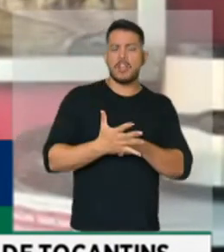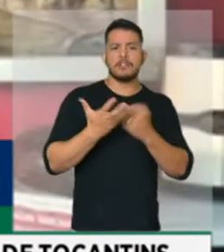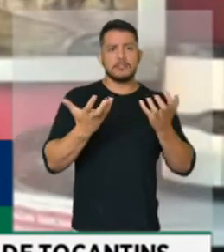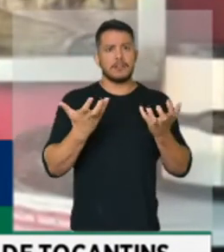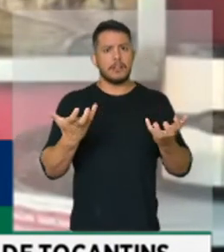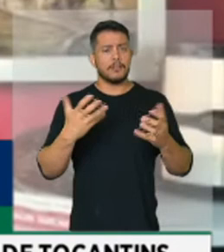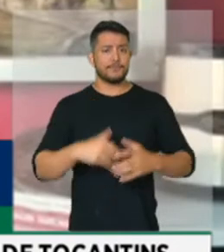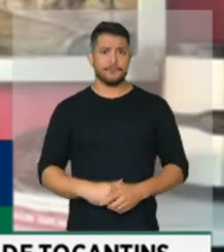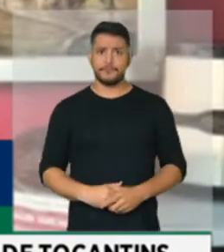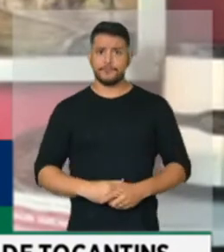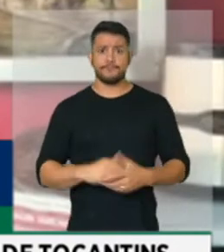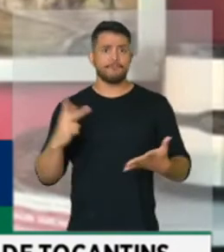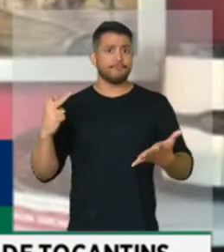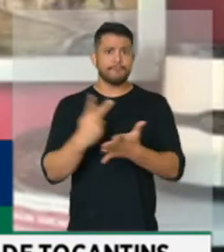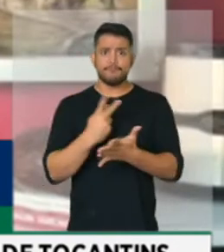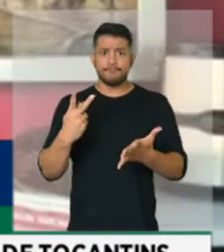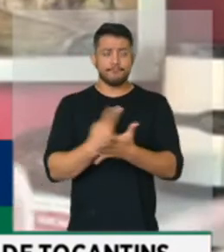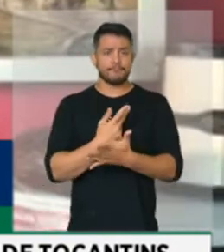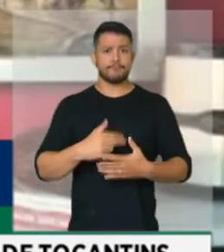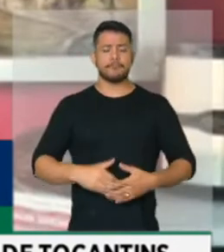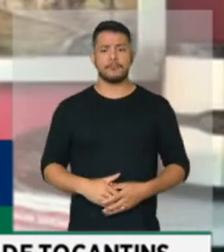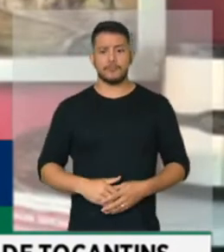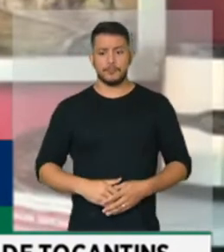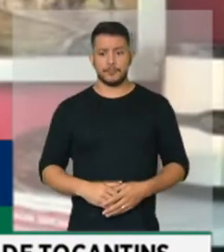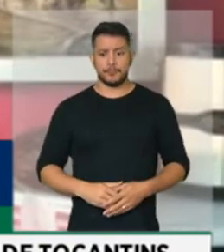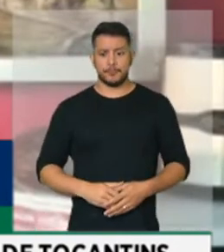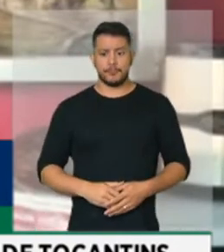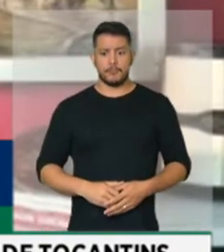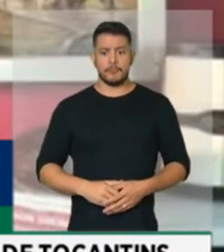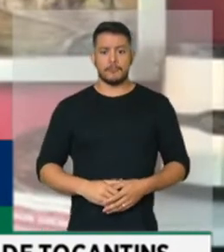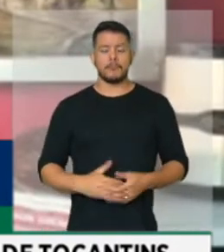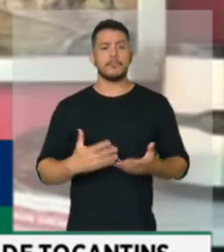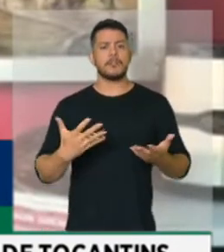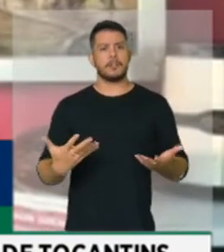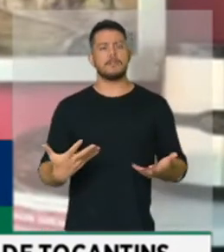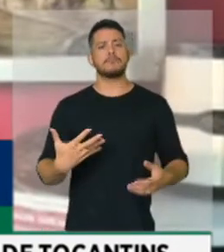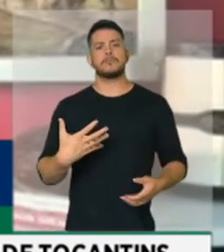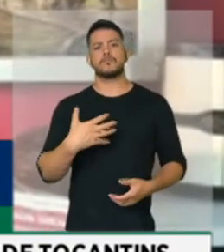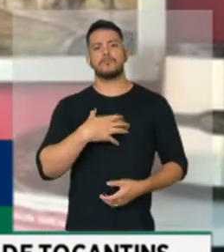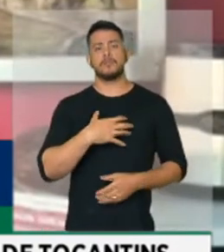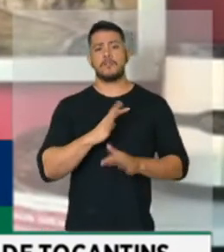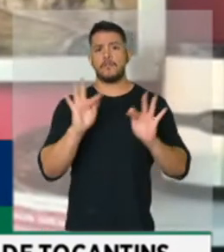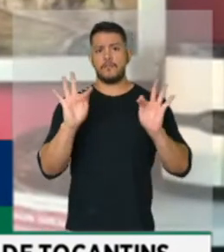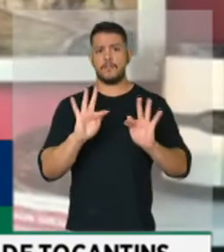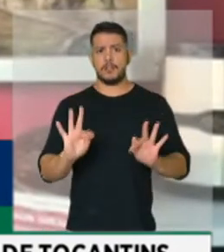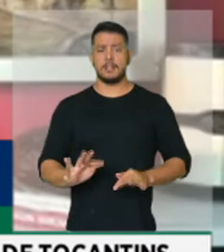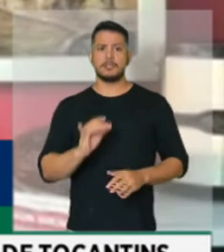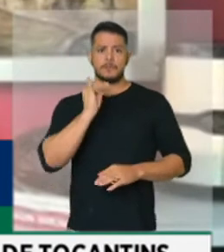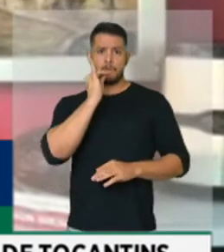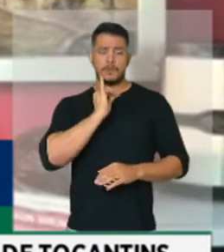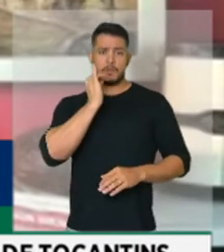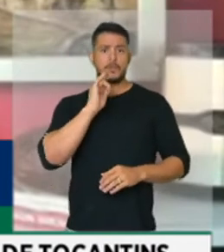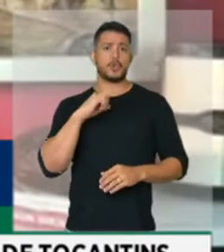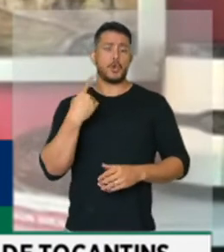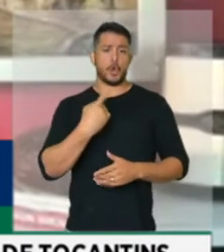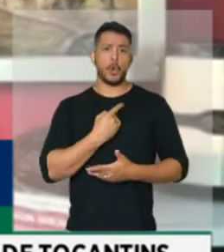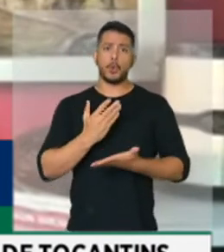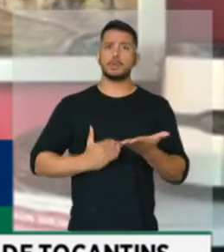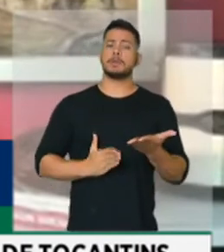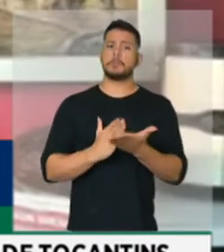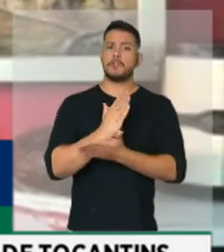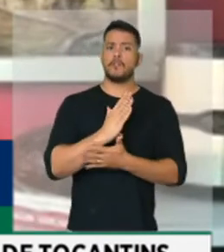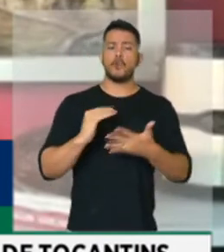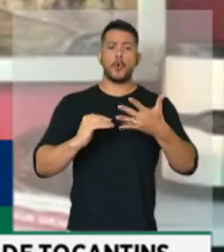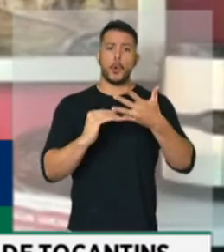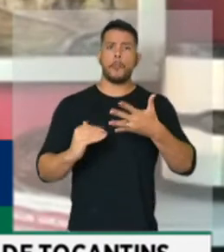um total erro. Eu fico feliz quando eu vejo essa casa aprovar, como nós aprovamos aqui, a priorização das grávidas,